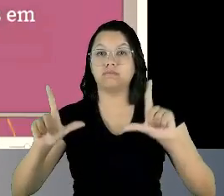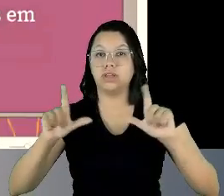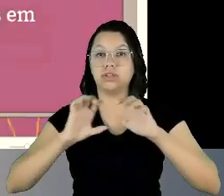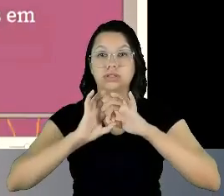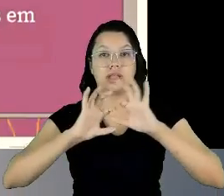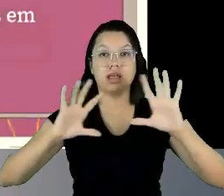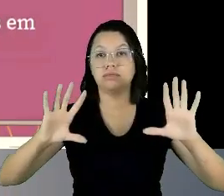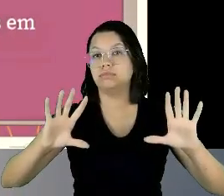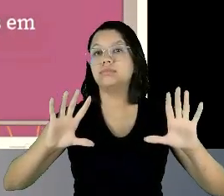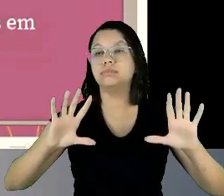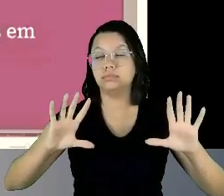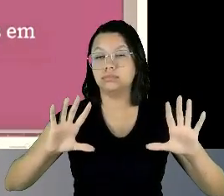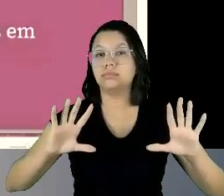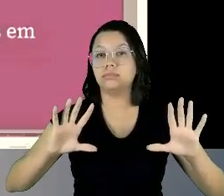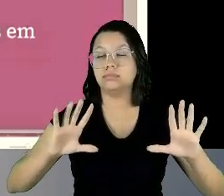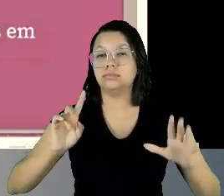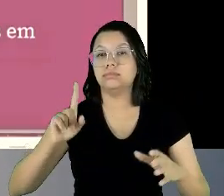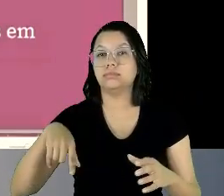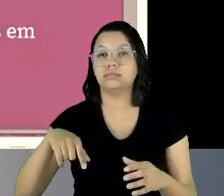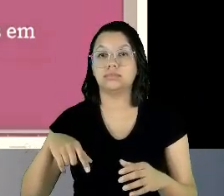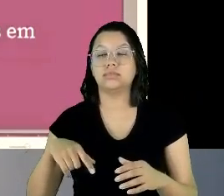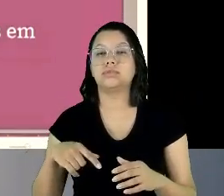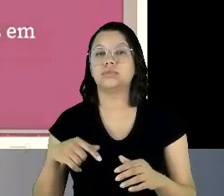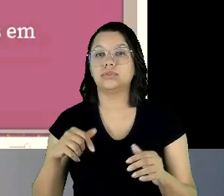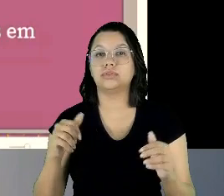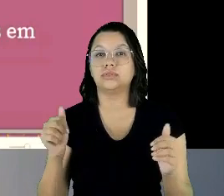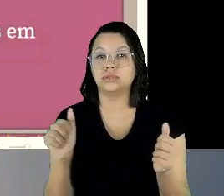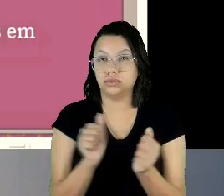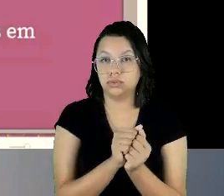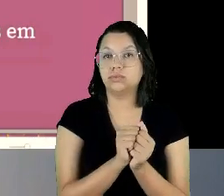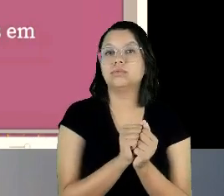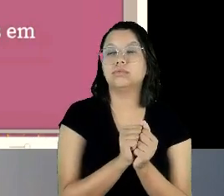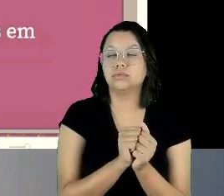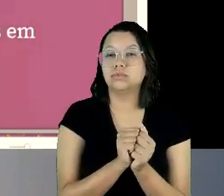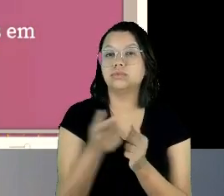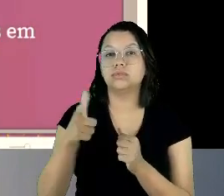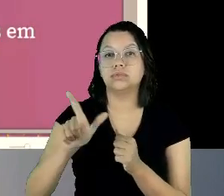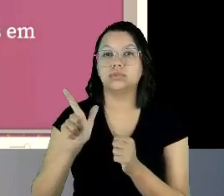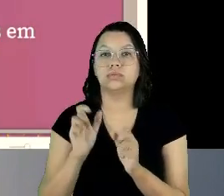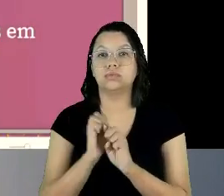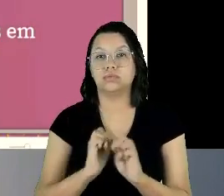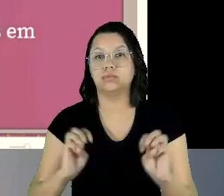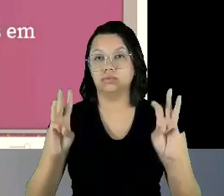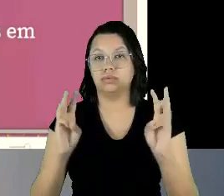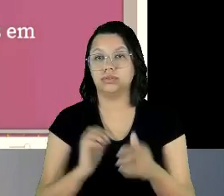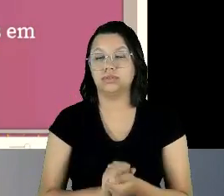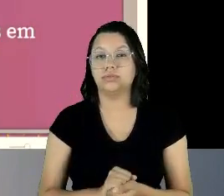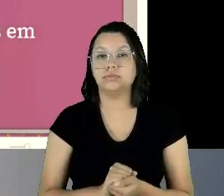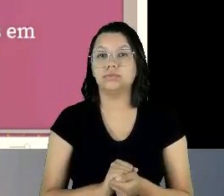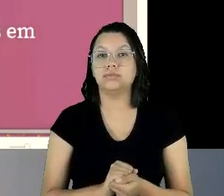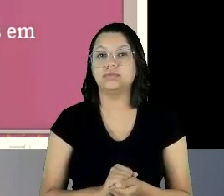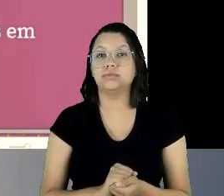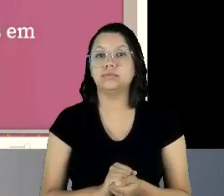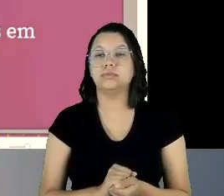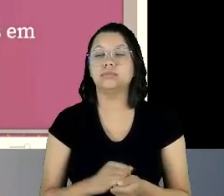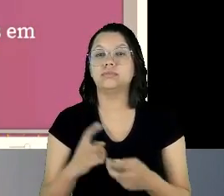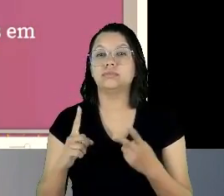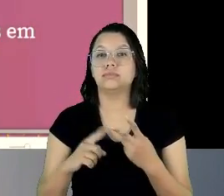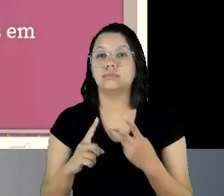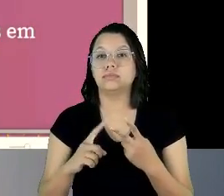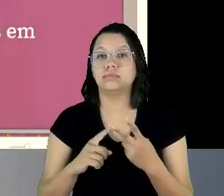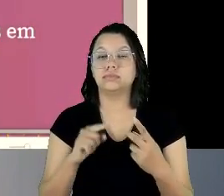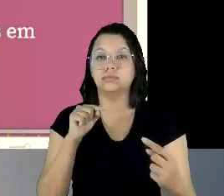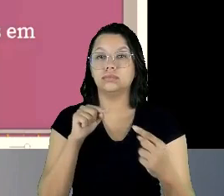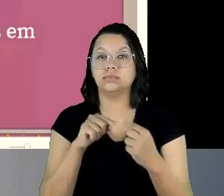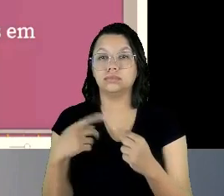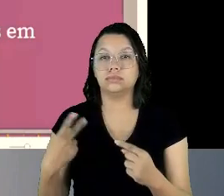aberta para ser acoplada também em outros sites. A segunda meta